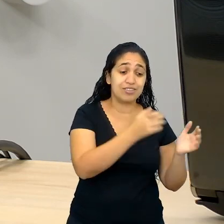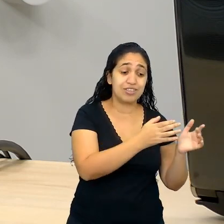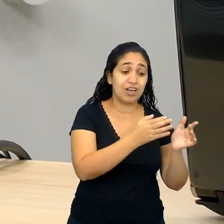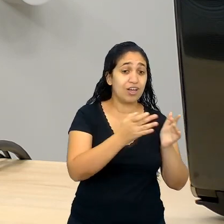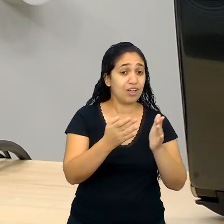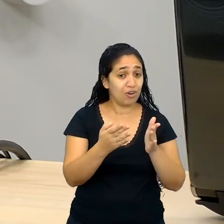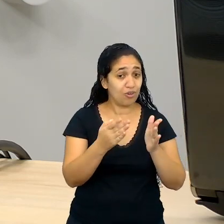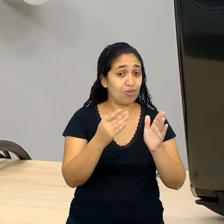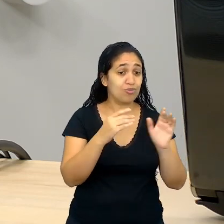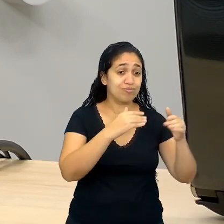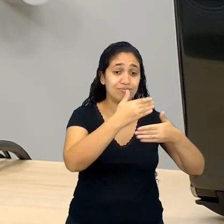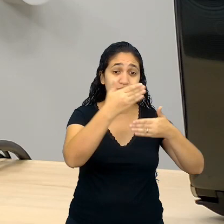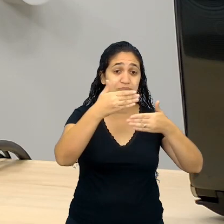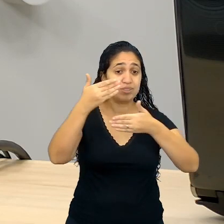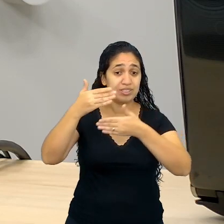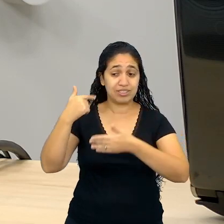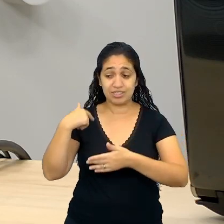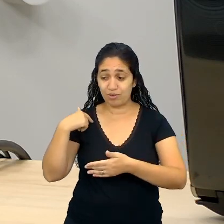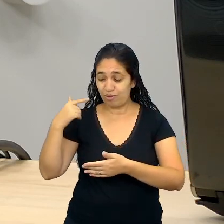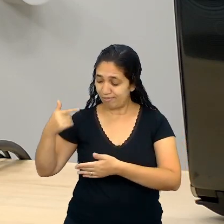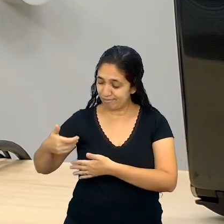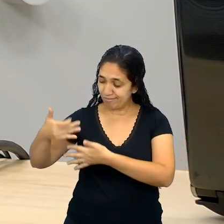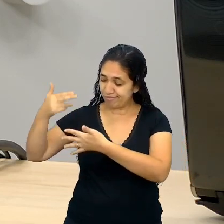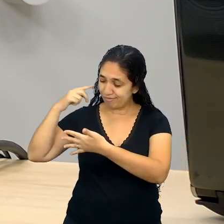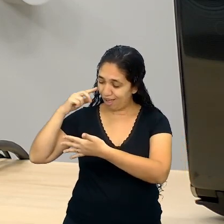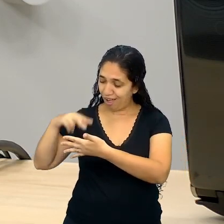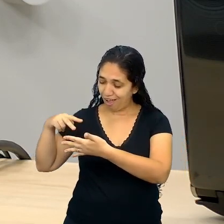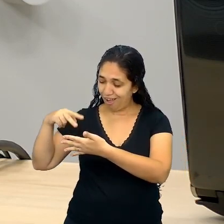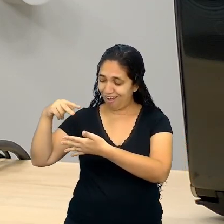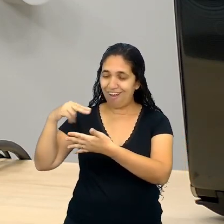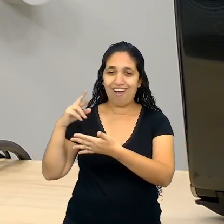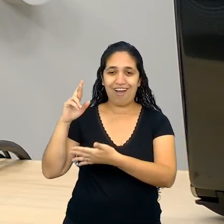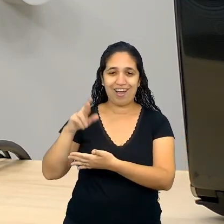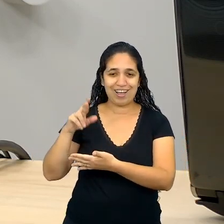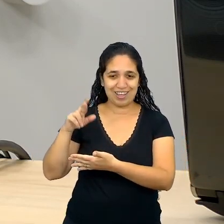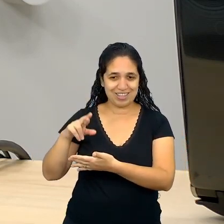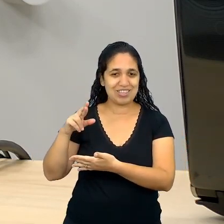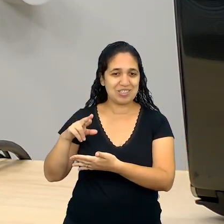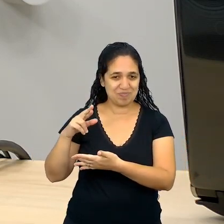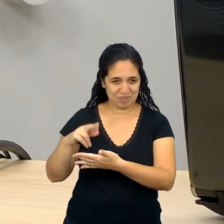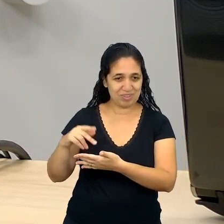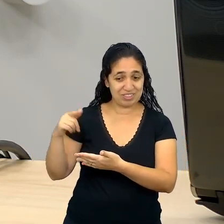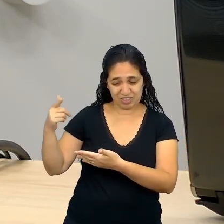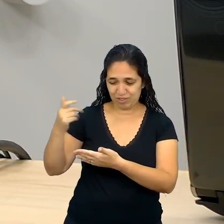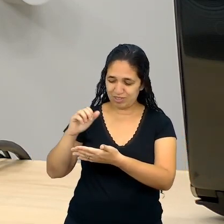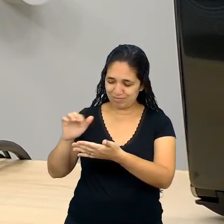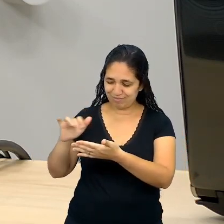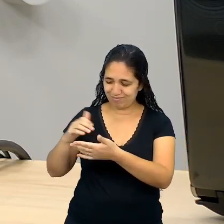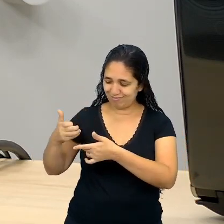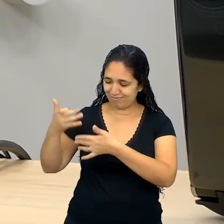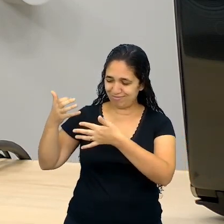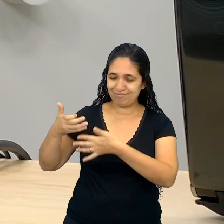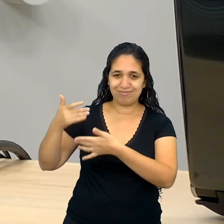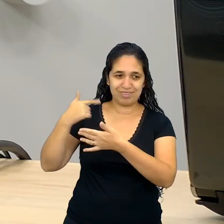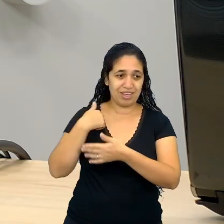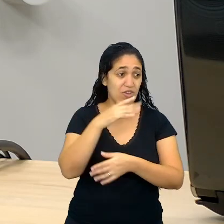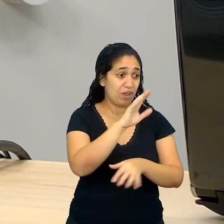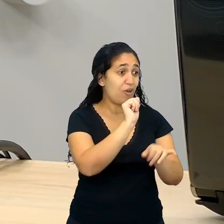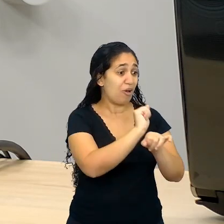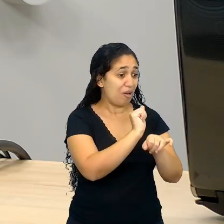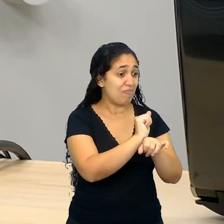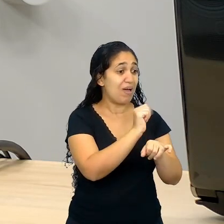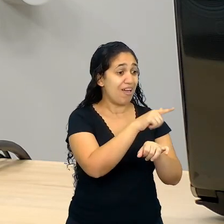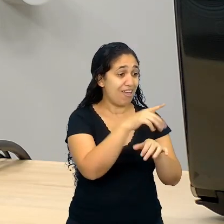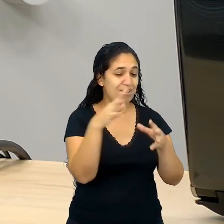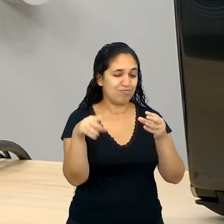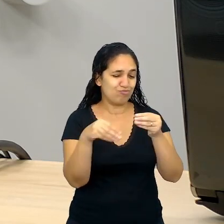apresentação dele, eu vou trazendo as respostas, eu vou estar acompanhando aqui o chat de vocês. E aí, dependendo do que vocês forem escrevendo, eu trago aí, interrompo o Edson, né, para a